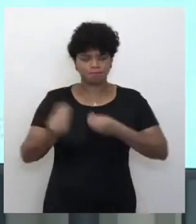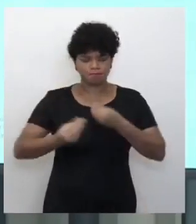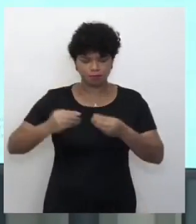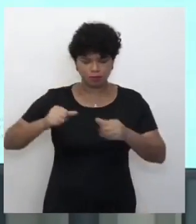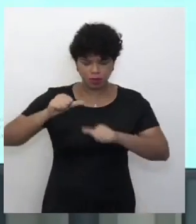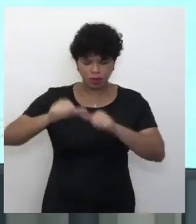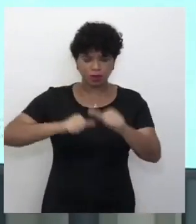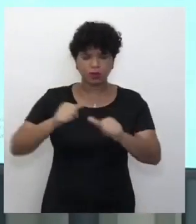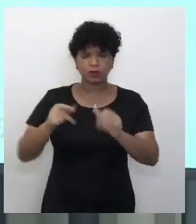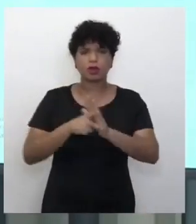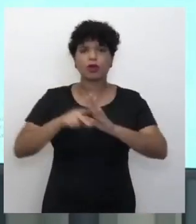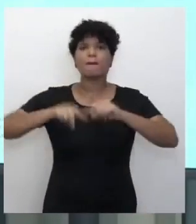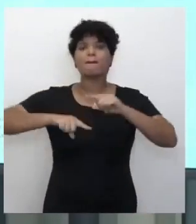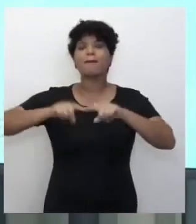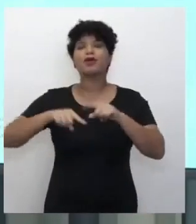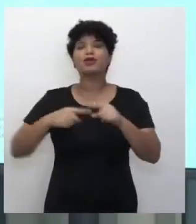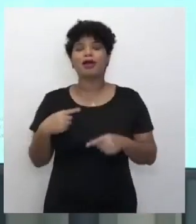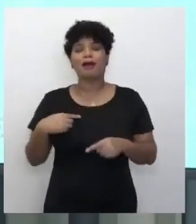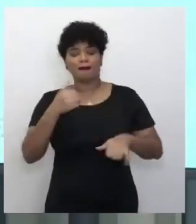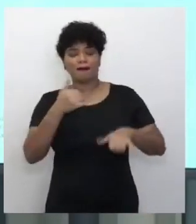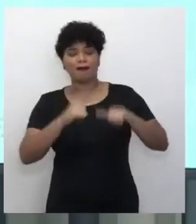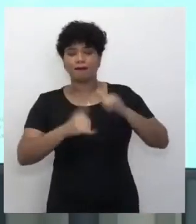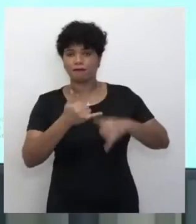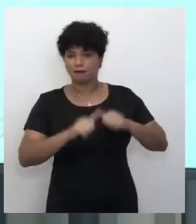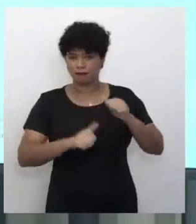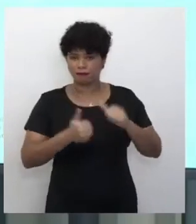da matéria, ele tem que avaliar